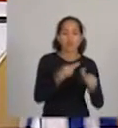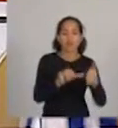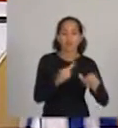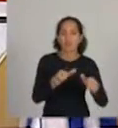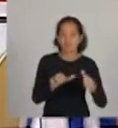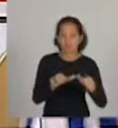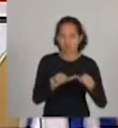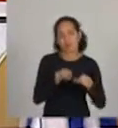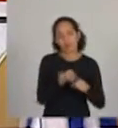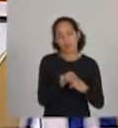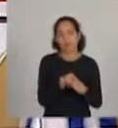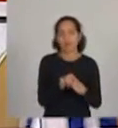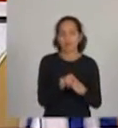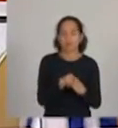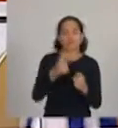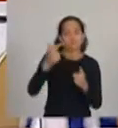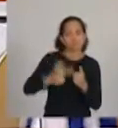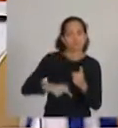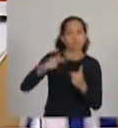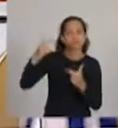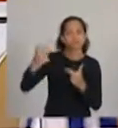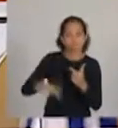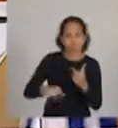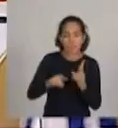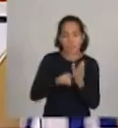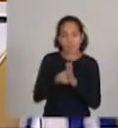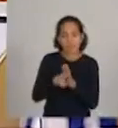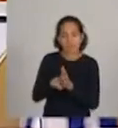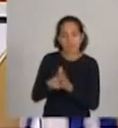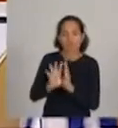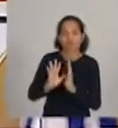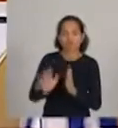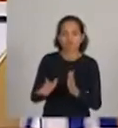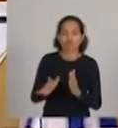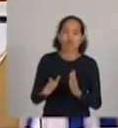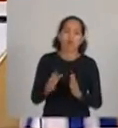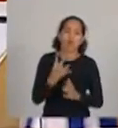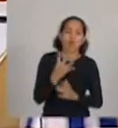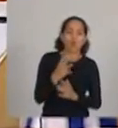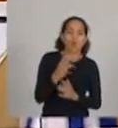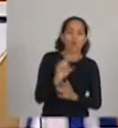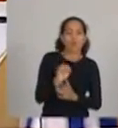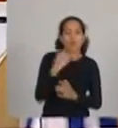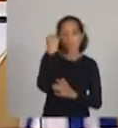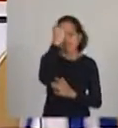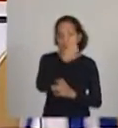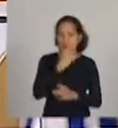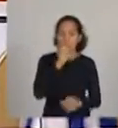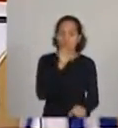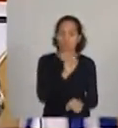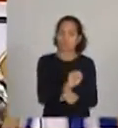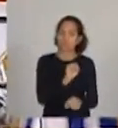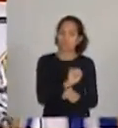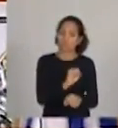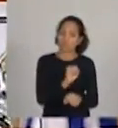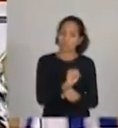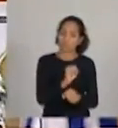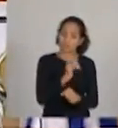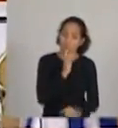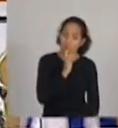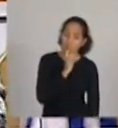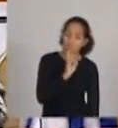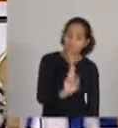ela vai ter, já foi repetida, e ela tem um intervalo de 48 horas para estar nos